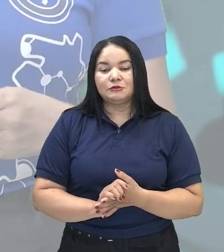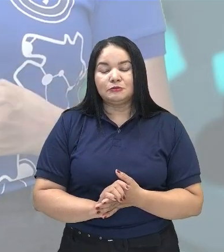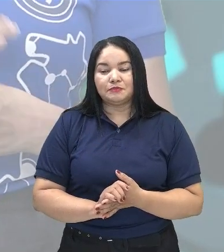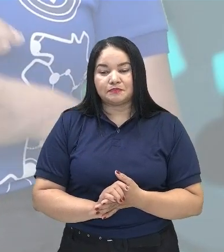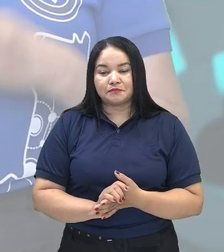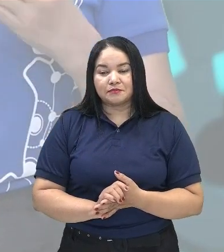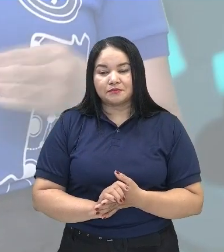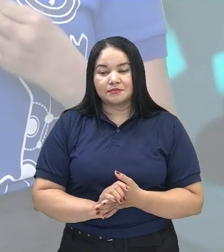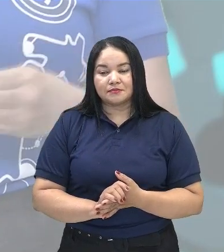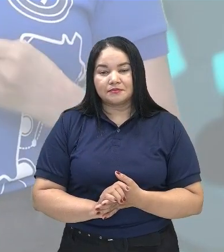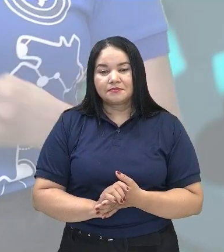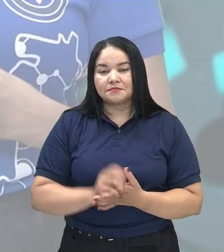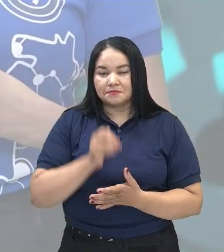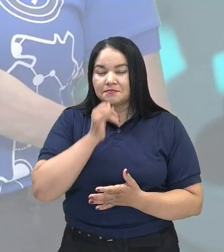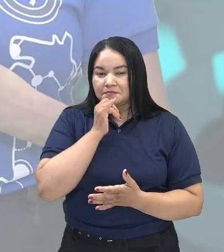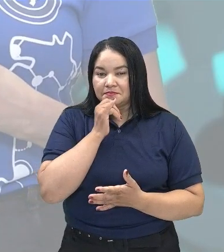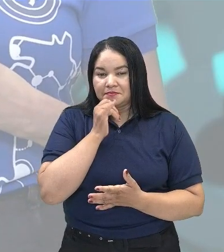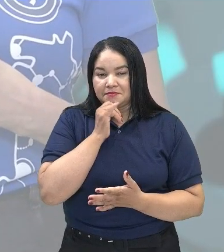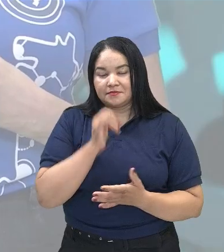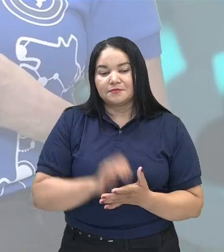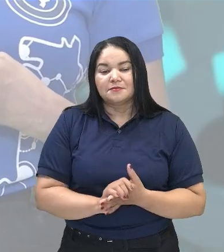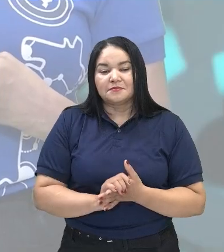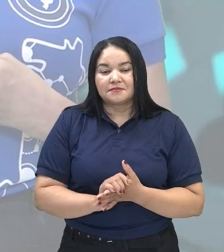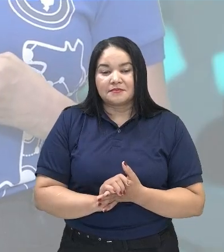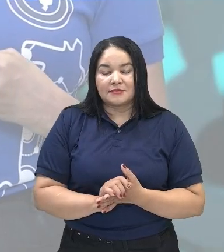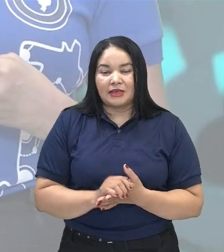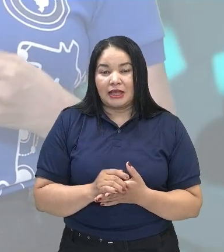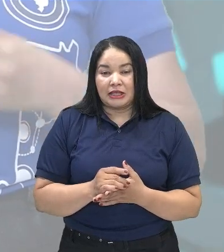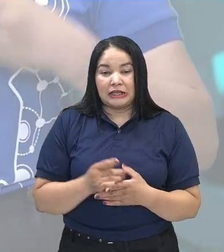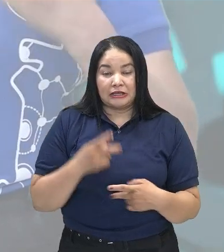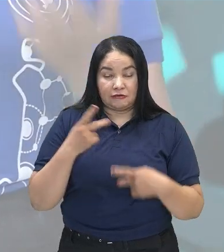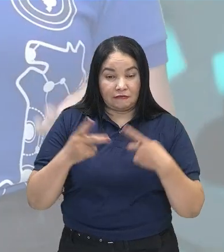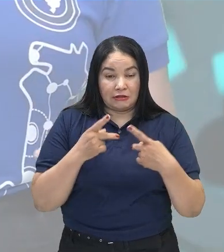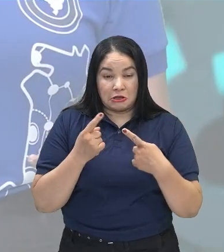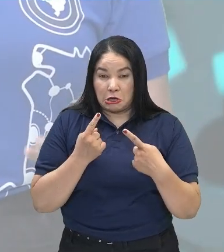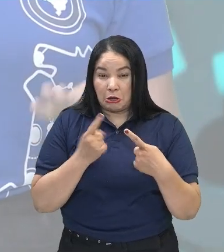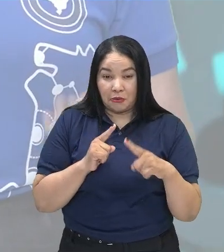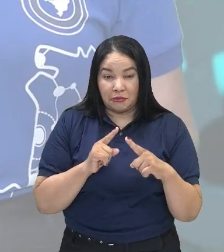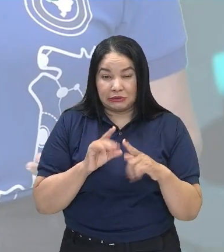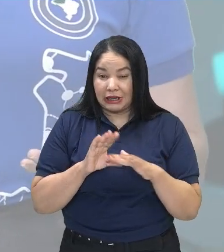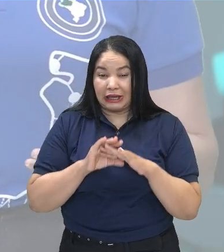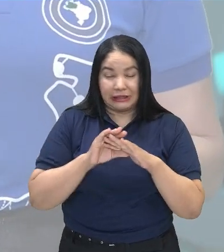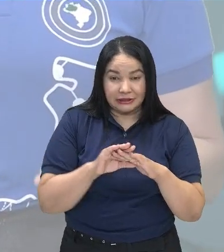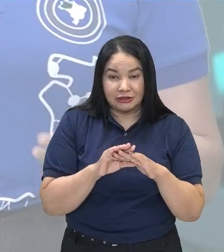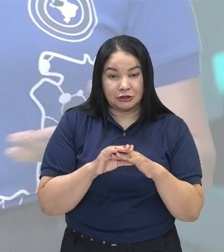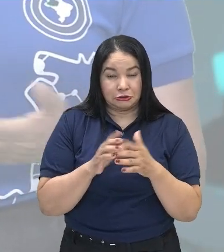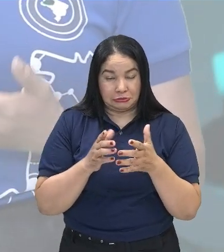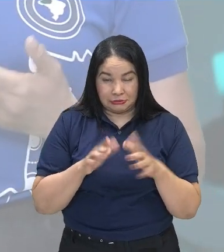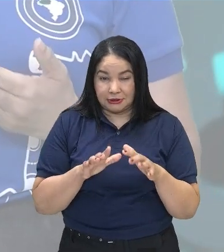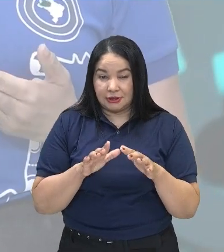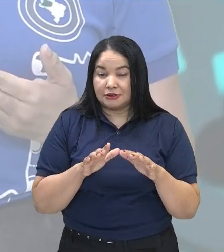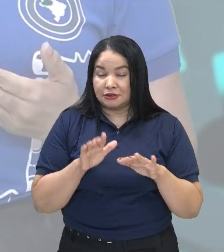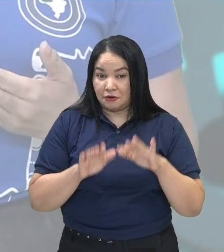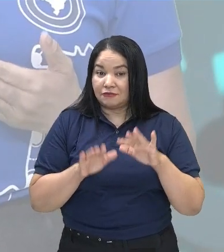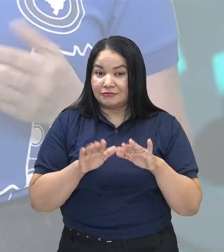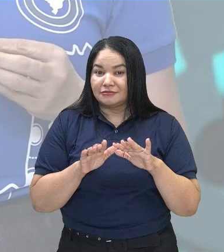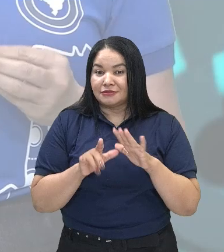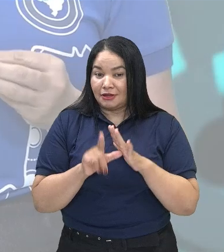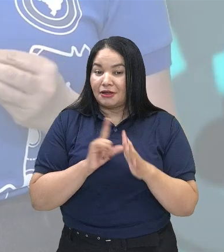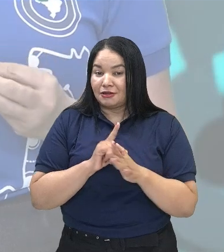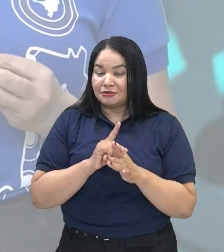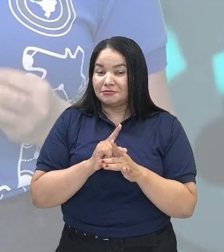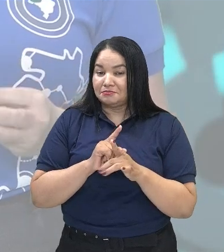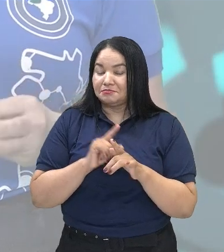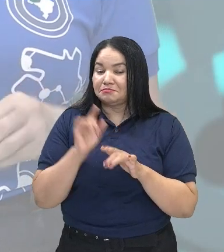algo para não agredir tantas pessoas, né? Acredito que muita gente pensa, né, antes de falar.